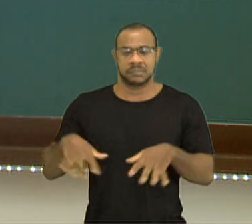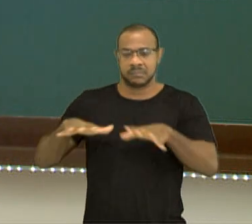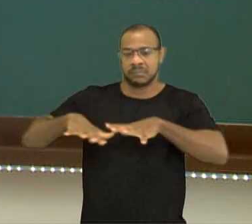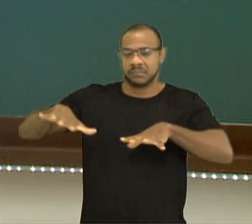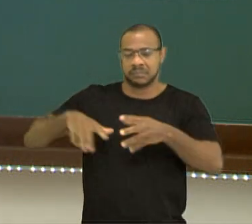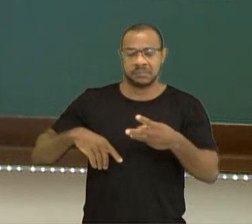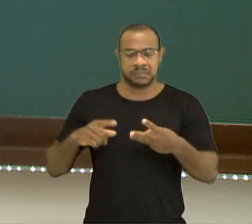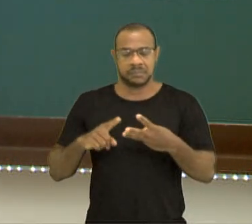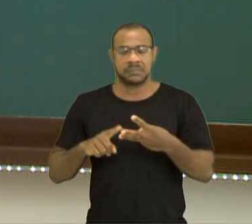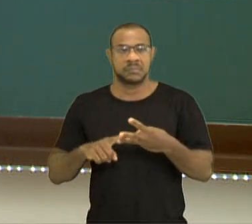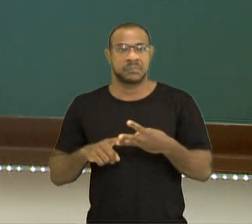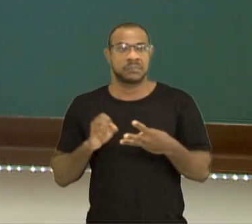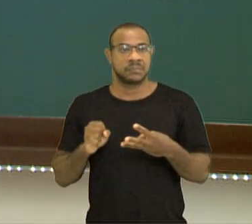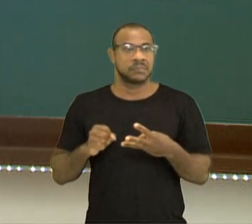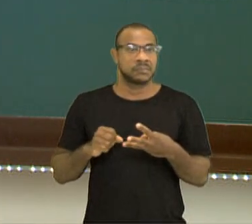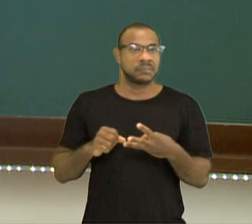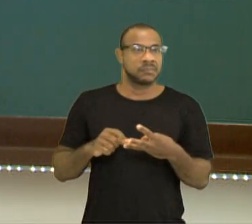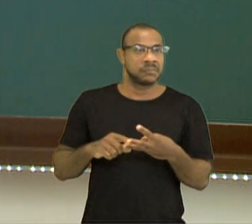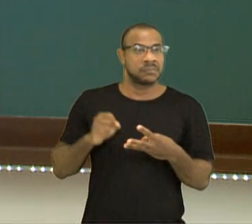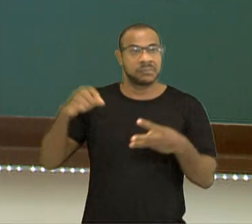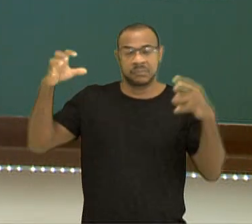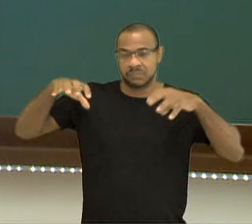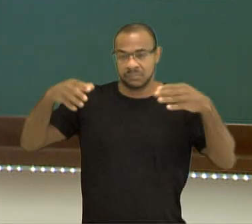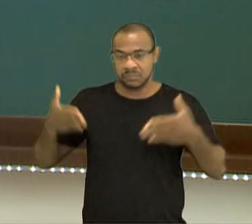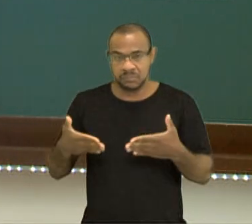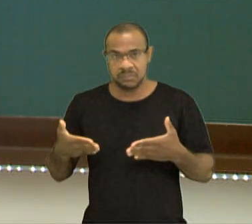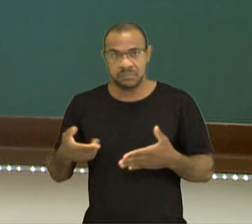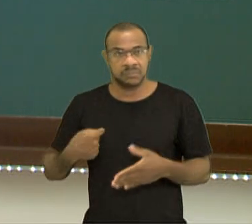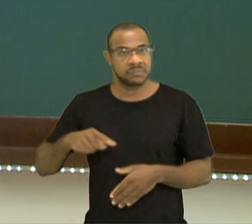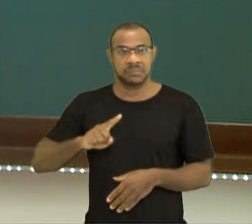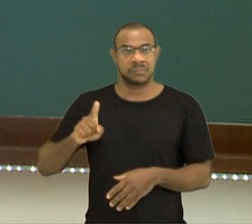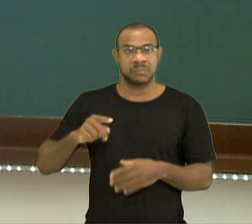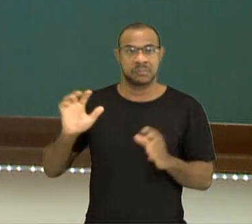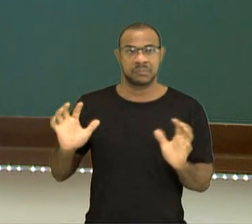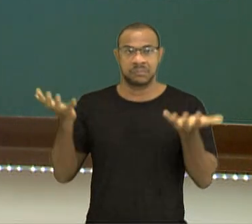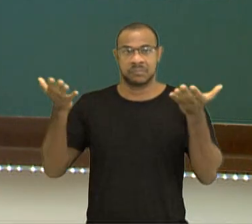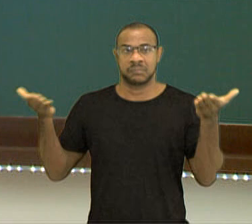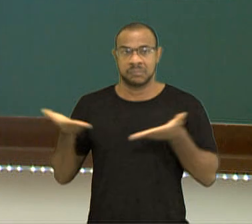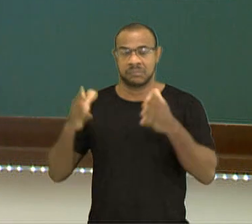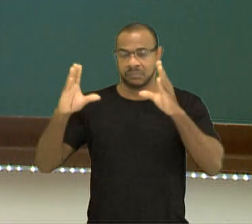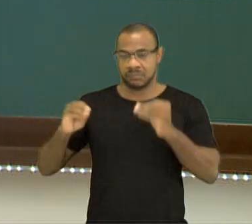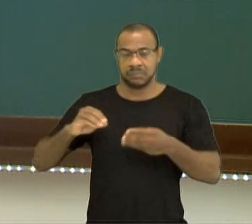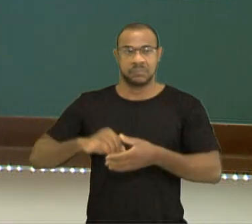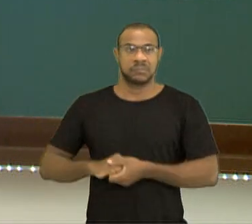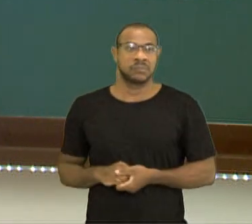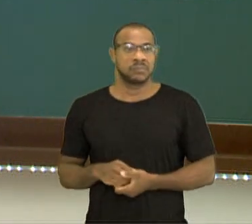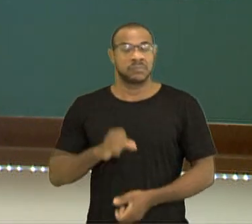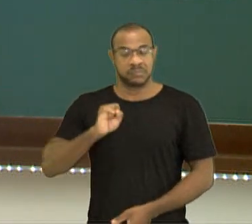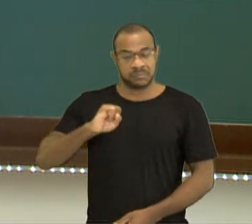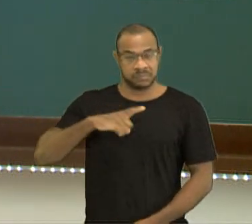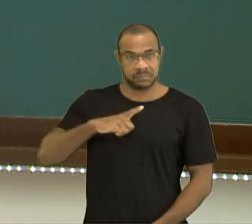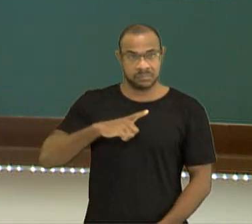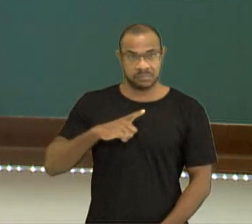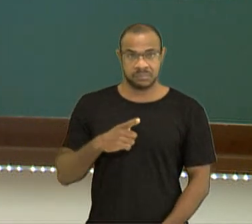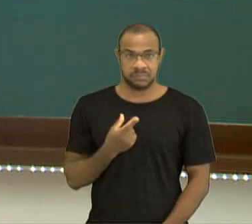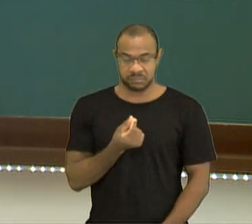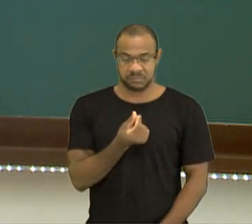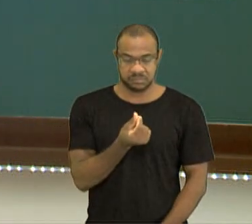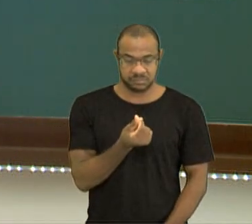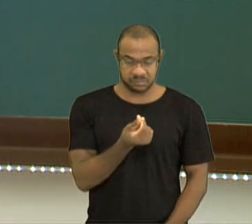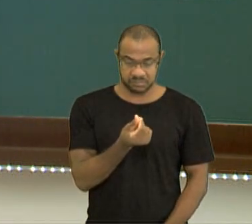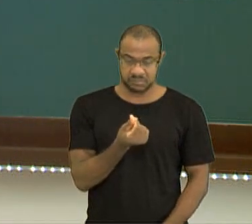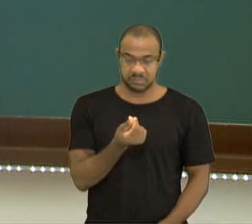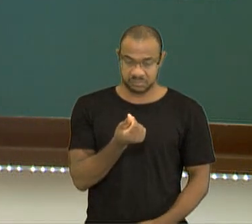noite. Próxima. If I have enough money, I'll buy some new shoes. Se eu tiver dinheiro suficiente, eu comprarei alguns